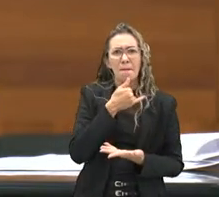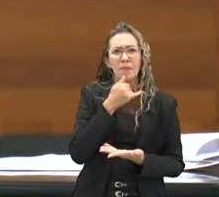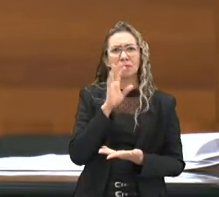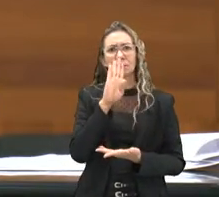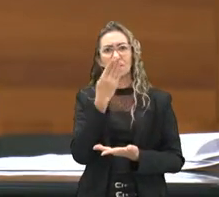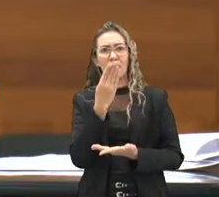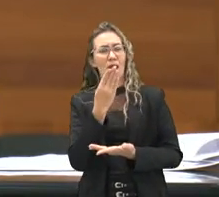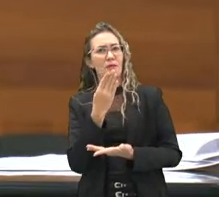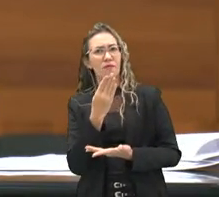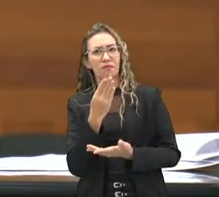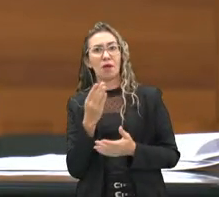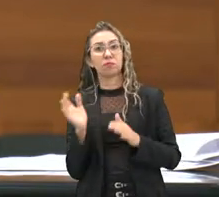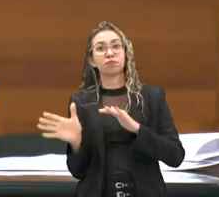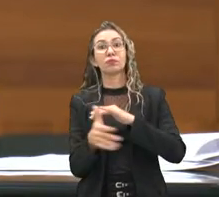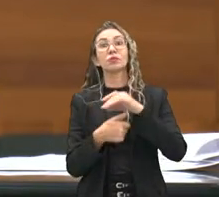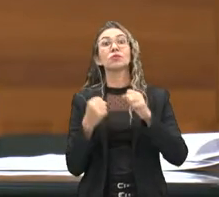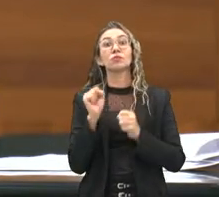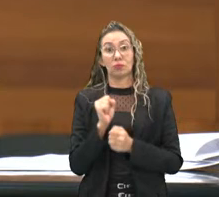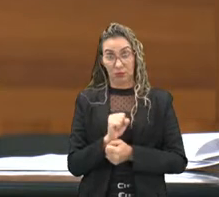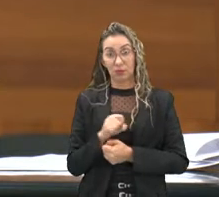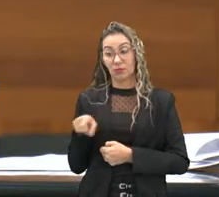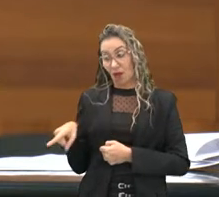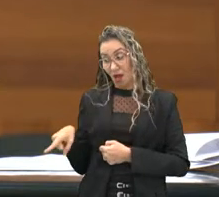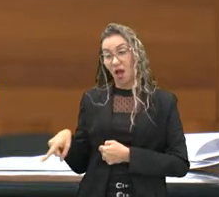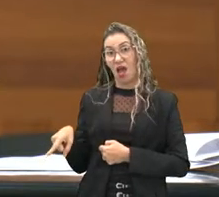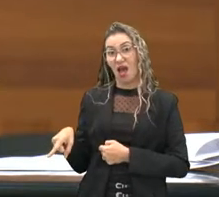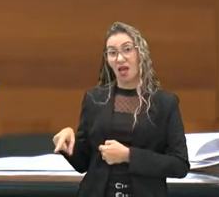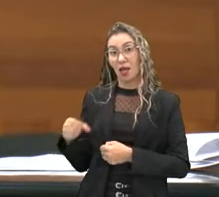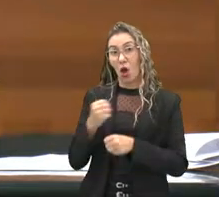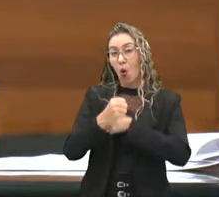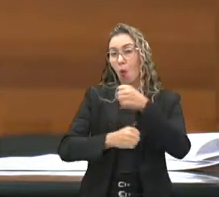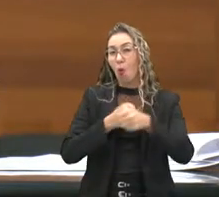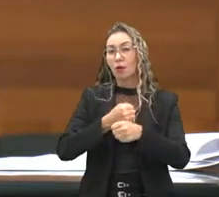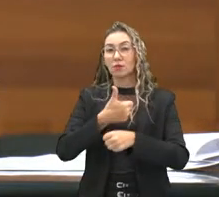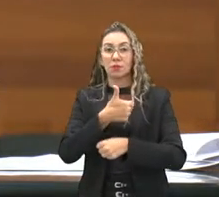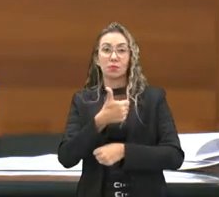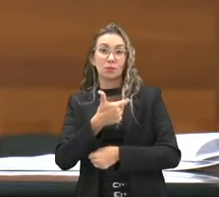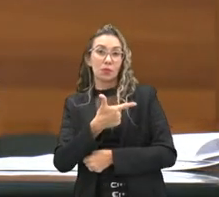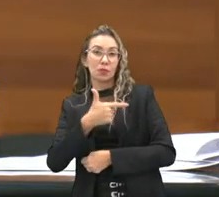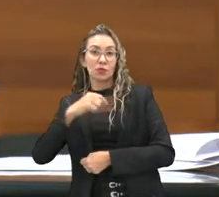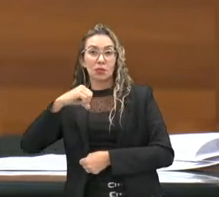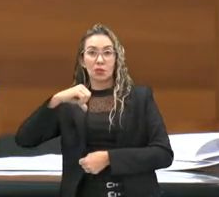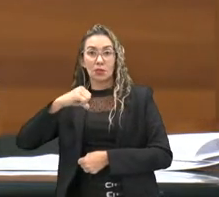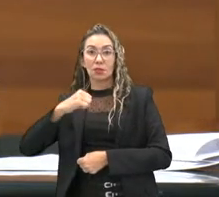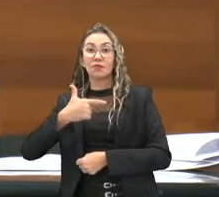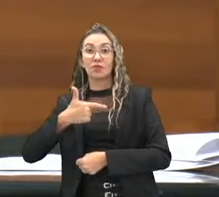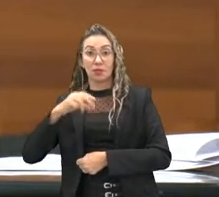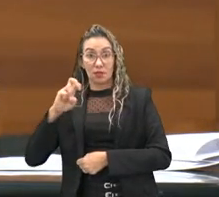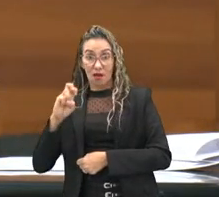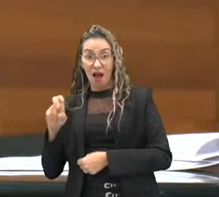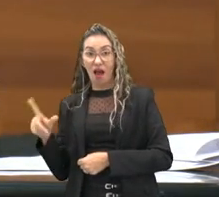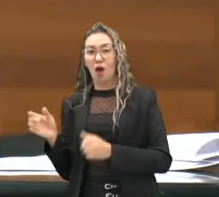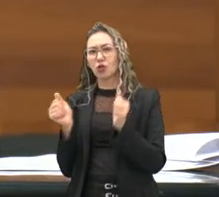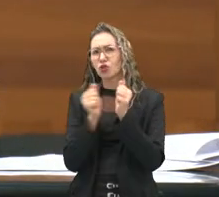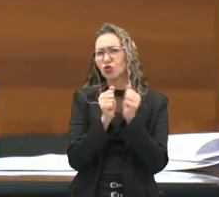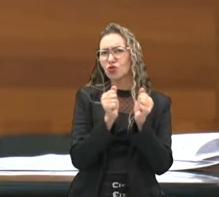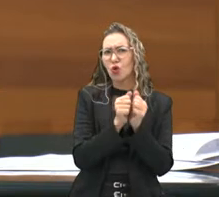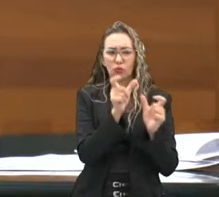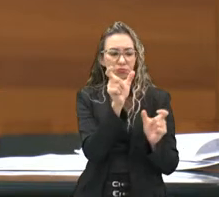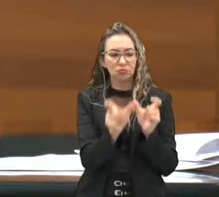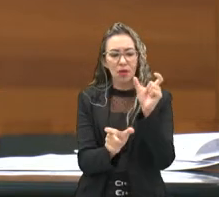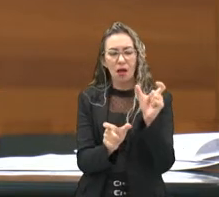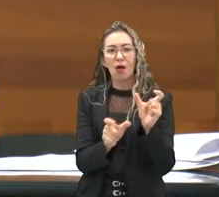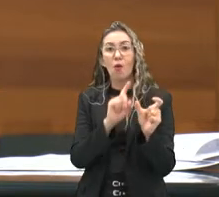em 1925, lá estava o jovem mato-grossense, ao lado dos luminares como Cordeiro de Farias,